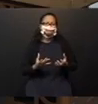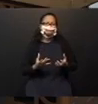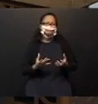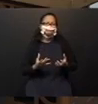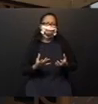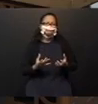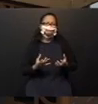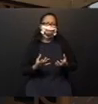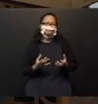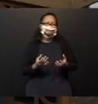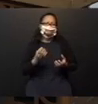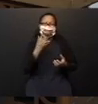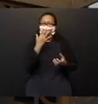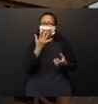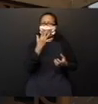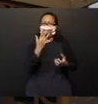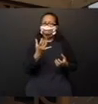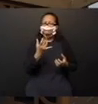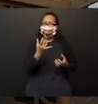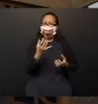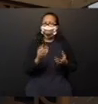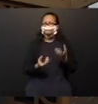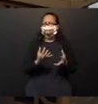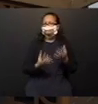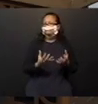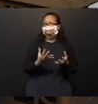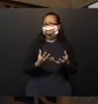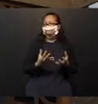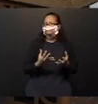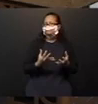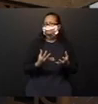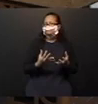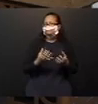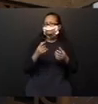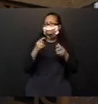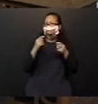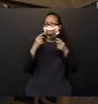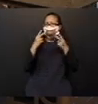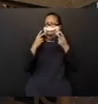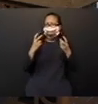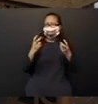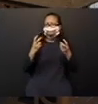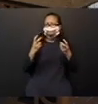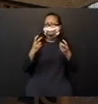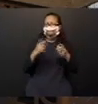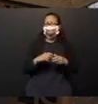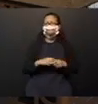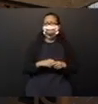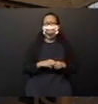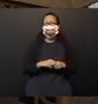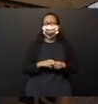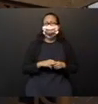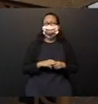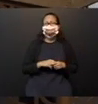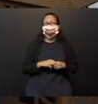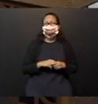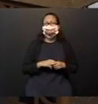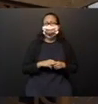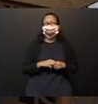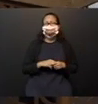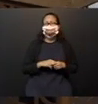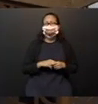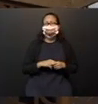um colorido fogão? Percebem? Agora, indo um pouquinho